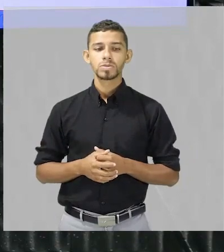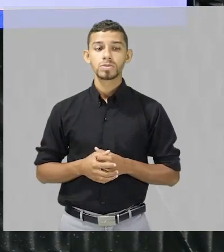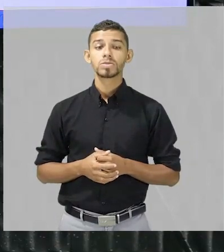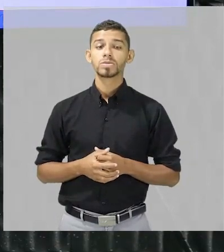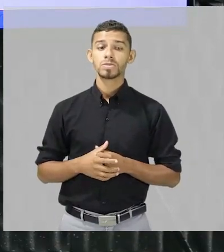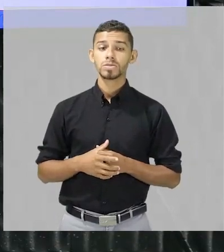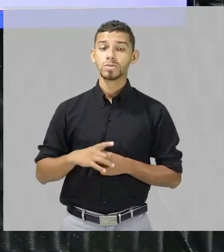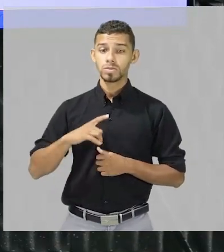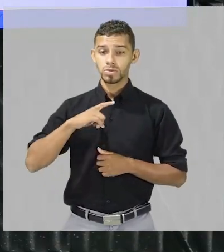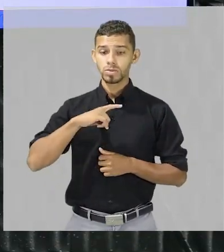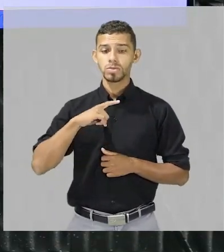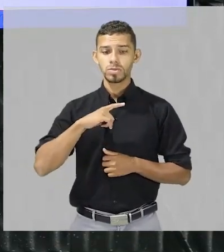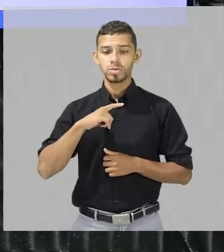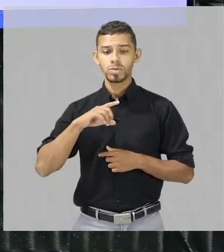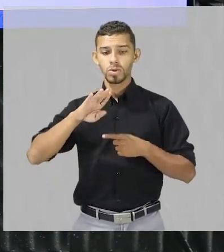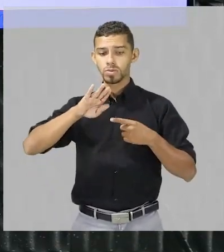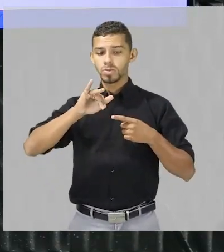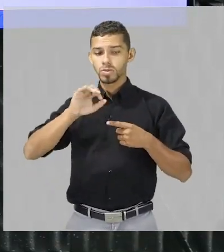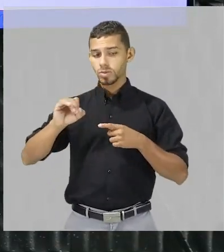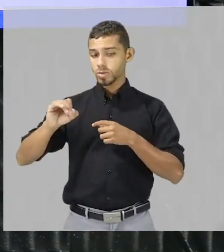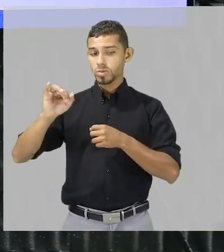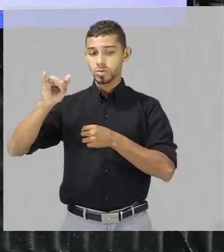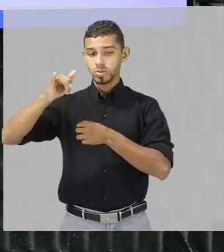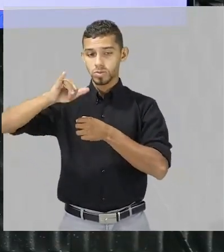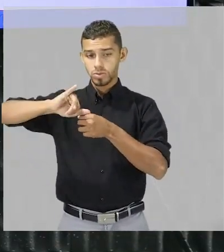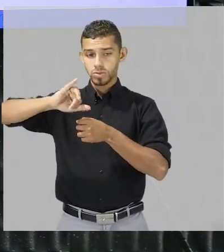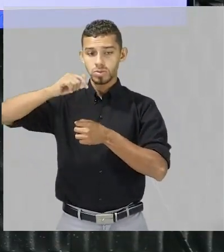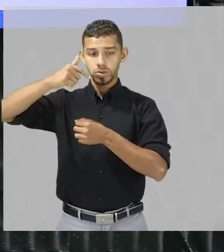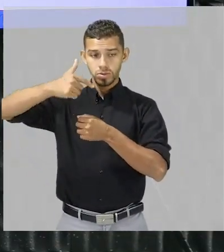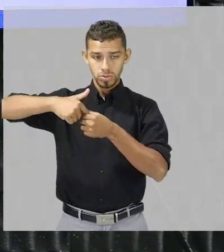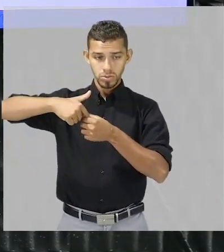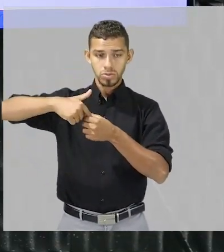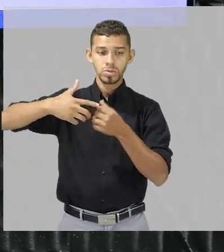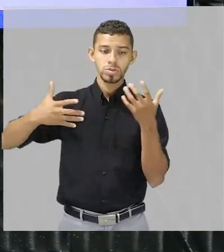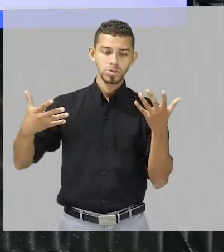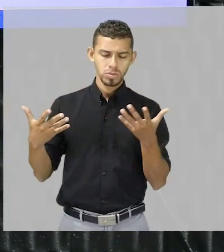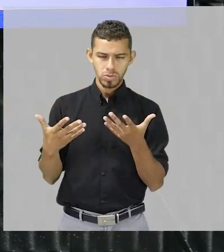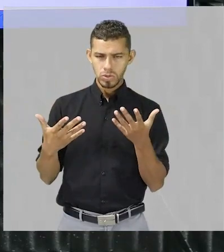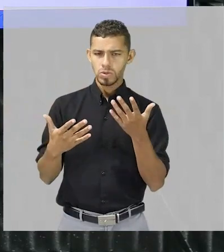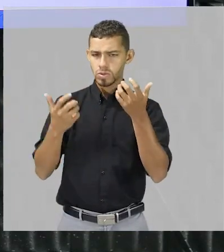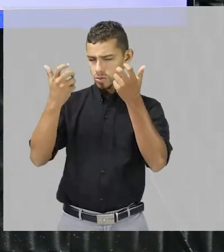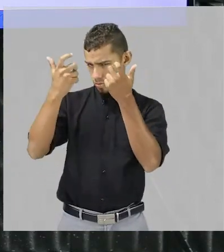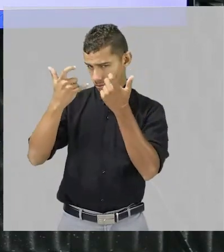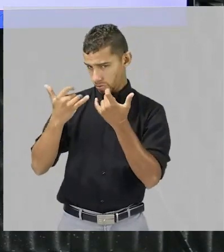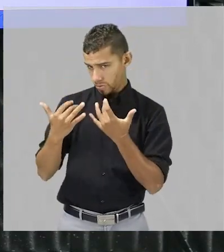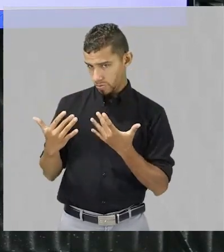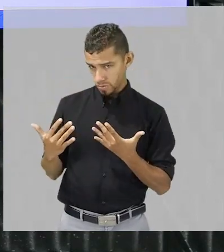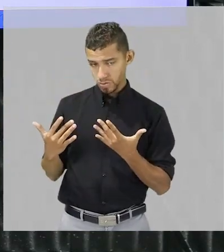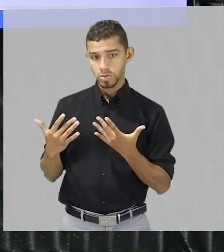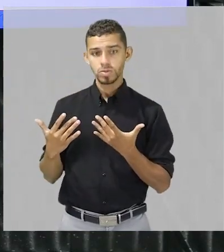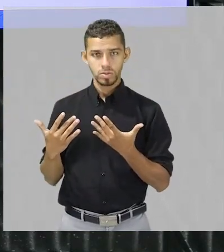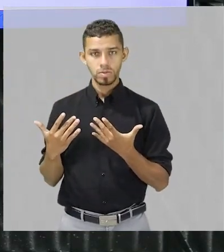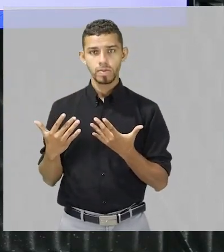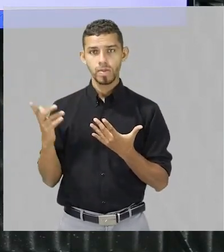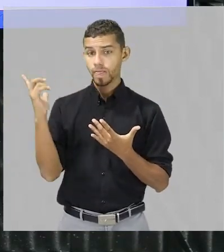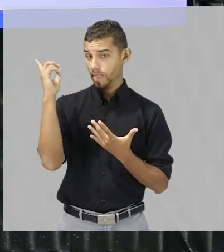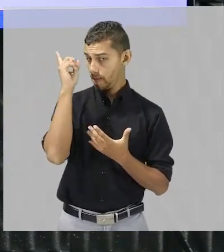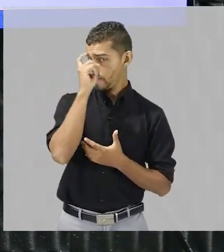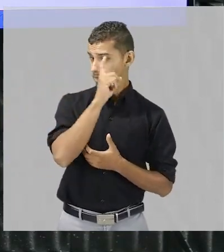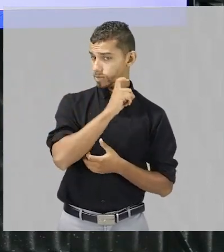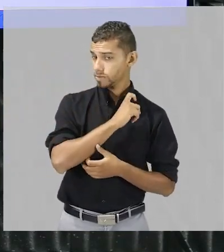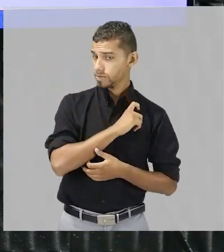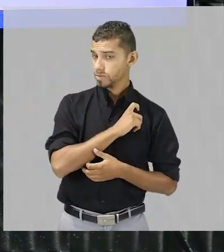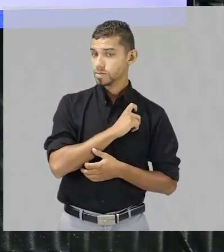formação do biodiesel. Então, esse processo mencionado, essa dificuldade, ela é gerada